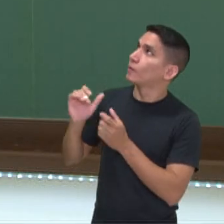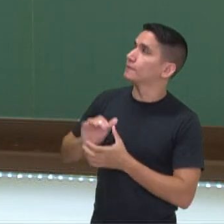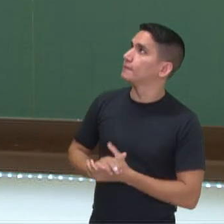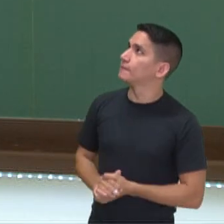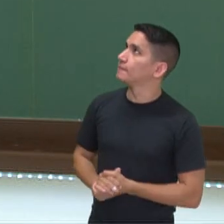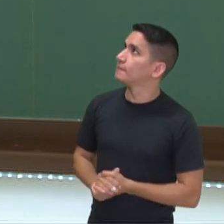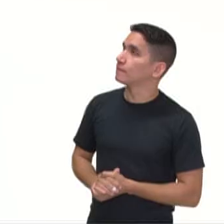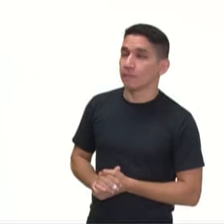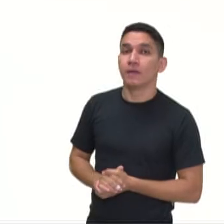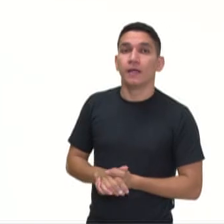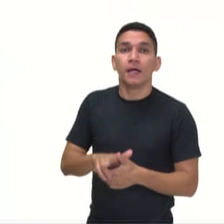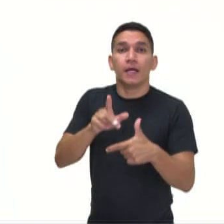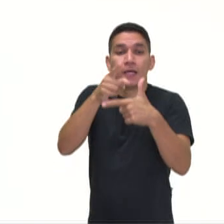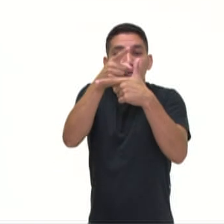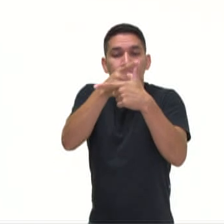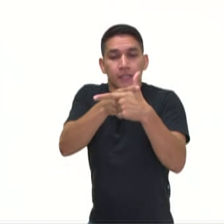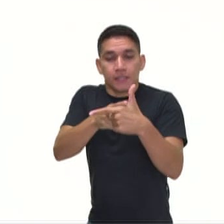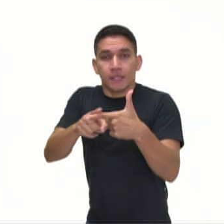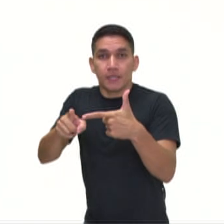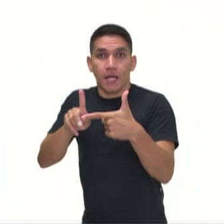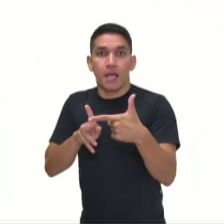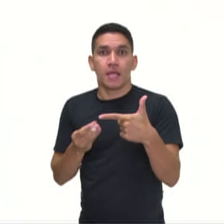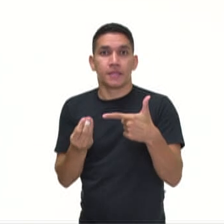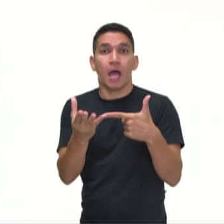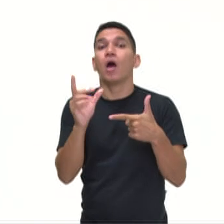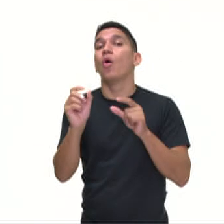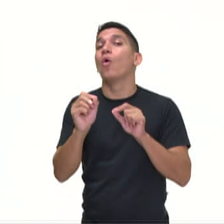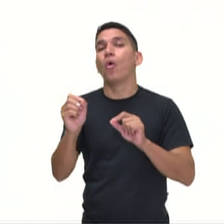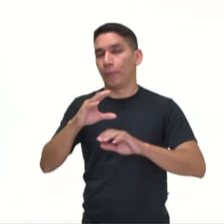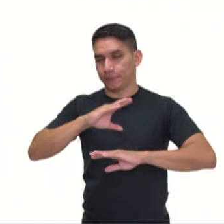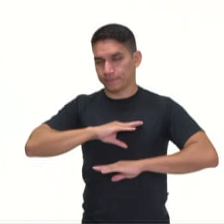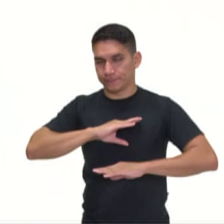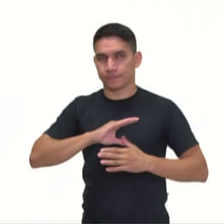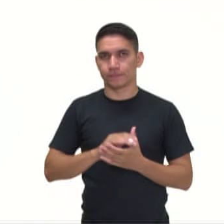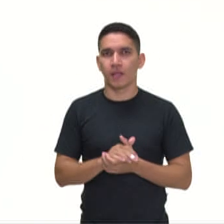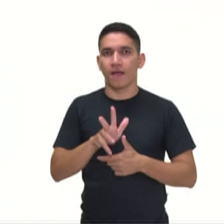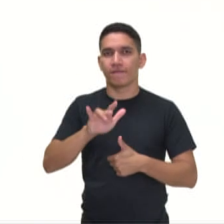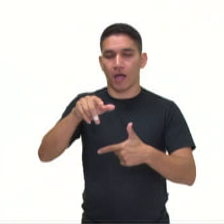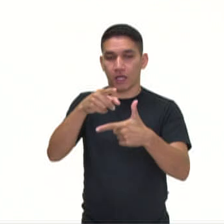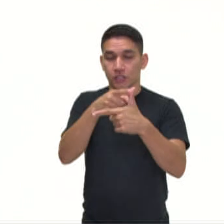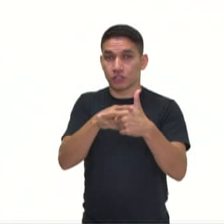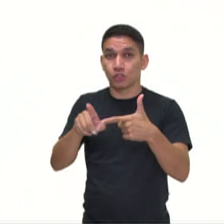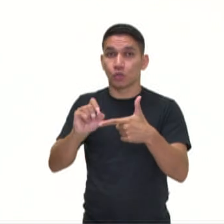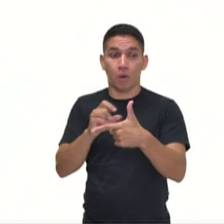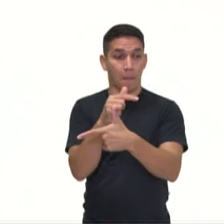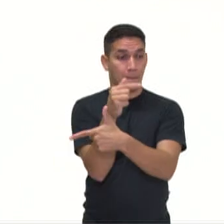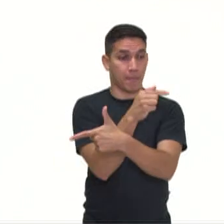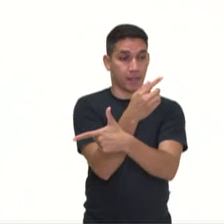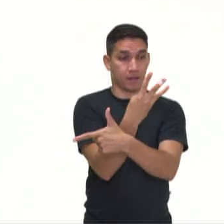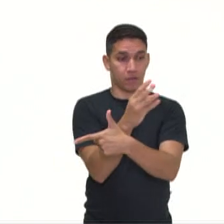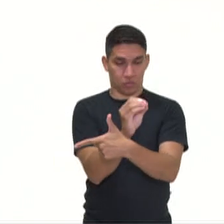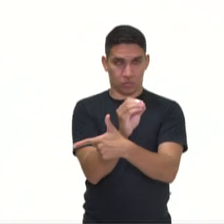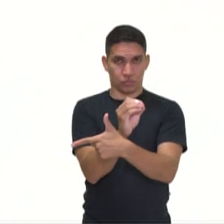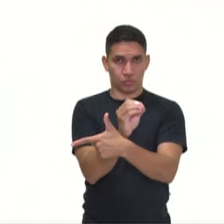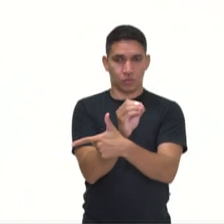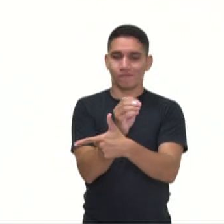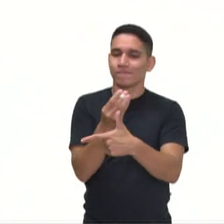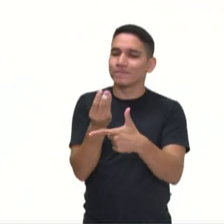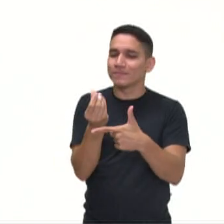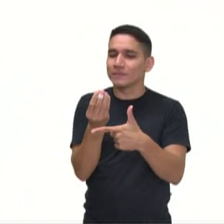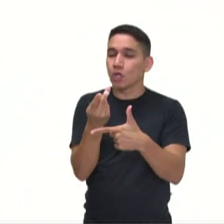você dividir, né? Ele dá essa seguinte situação. Dividiu-se menos 40 por um